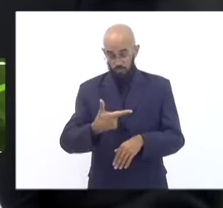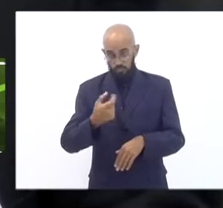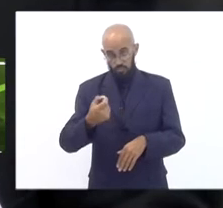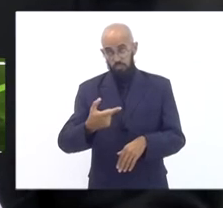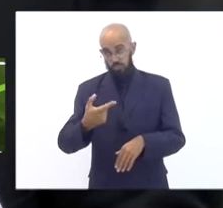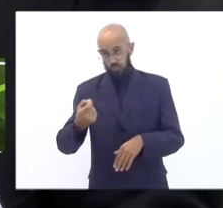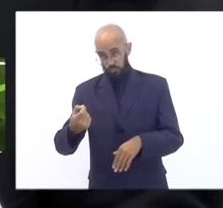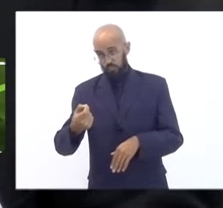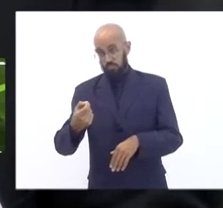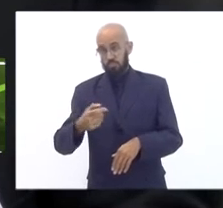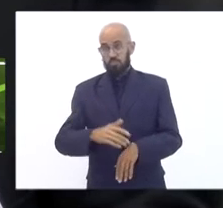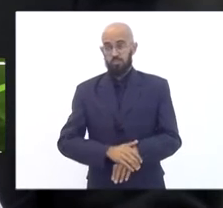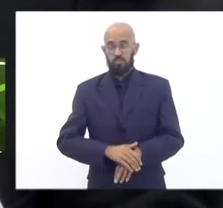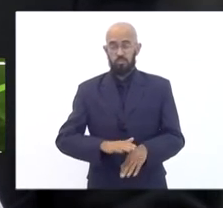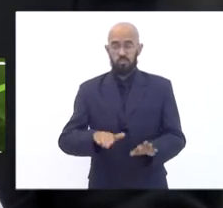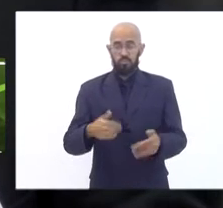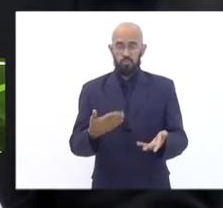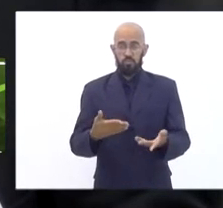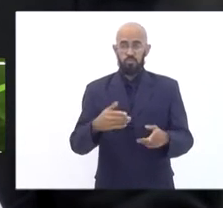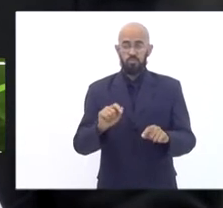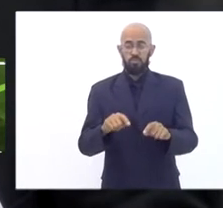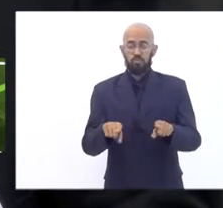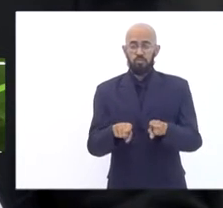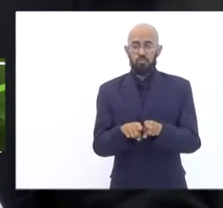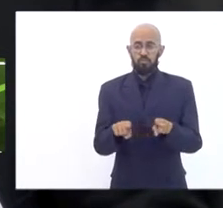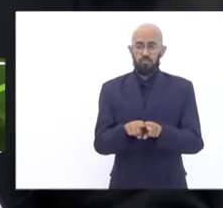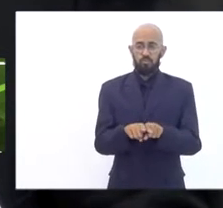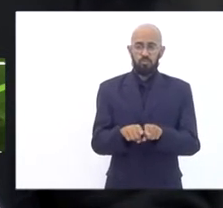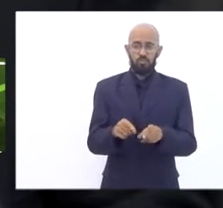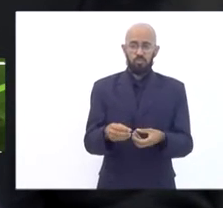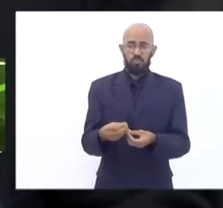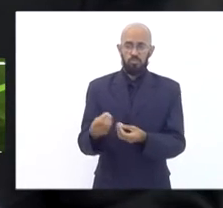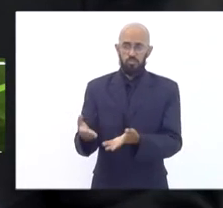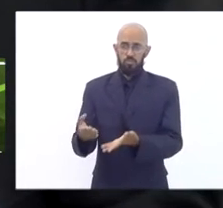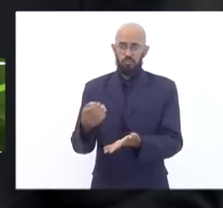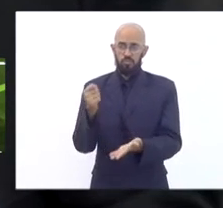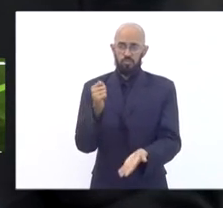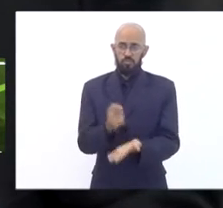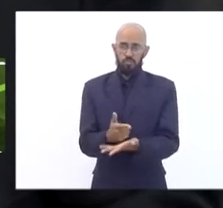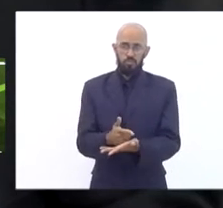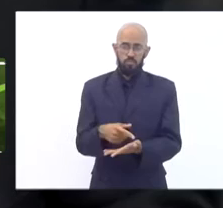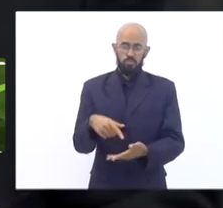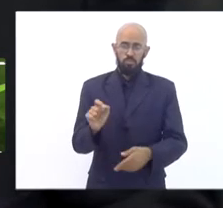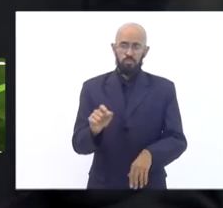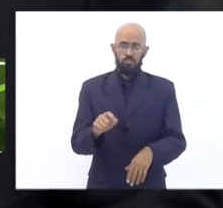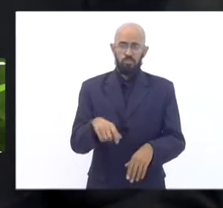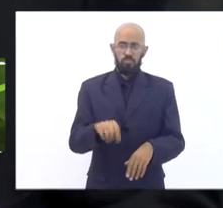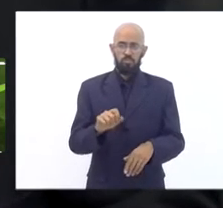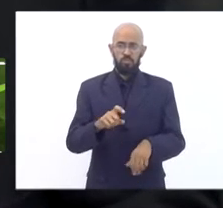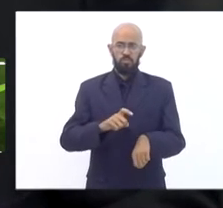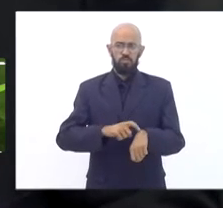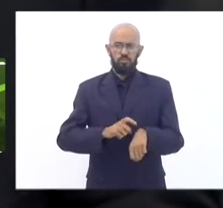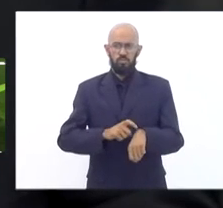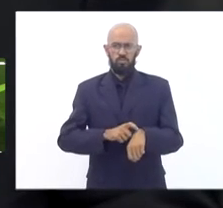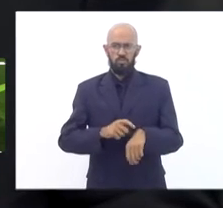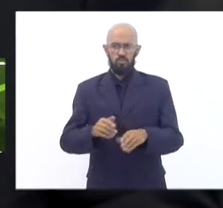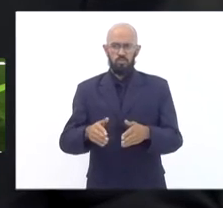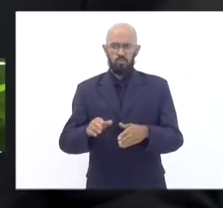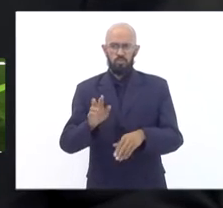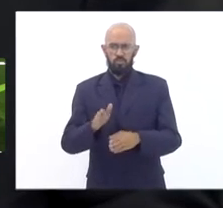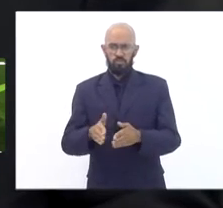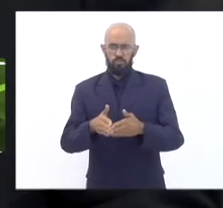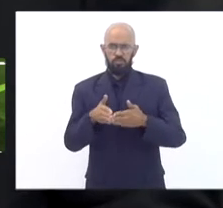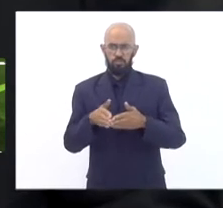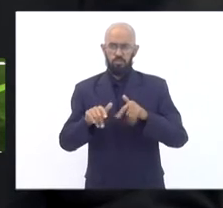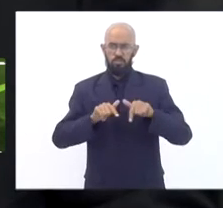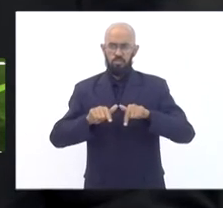trata da relação de investimentos a serem realizados pela concessionária em forma de dação em pagamento pela outorga do novo período de concessão. E o anexo 4 é sistemática para tomada